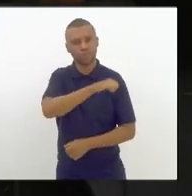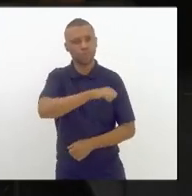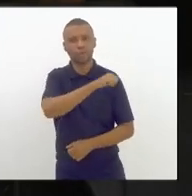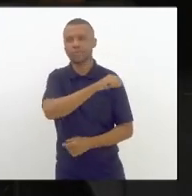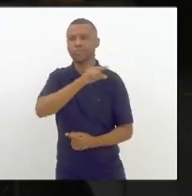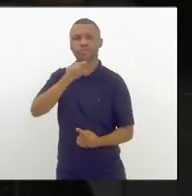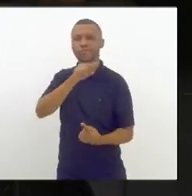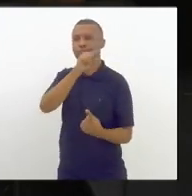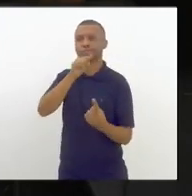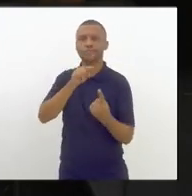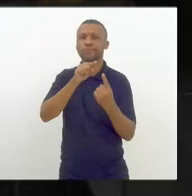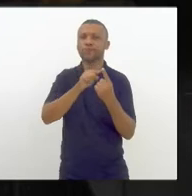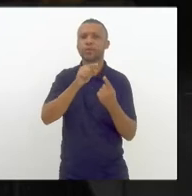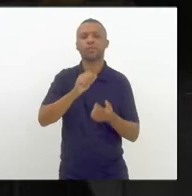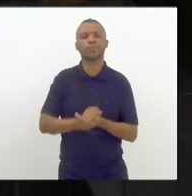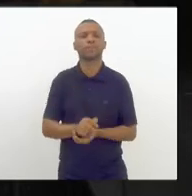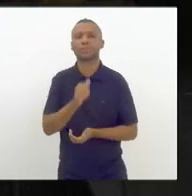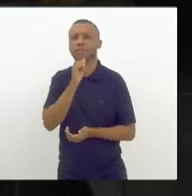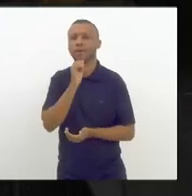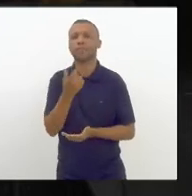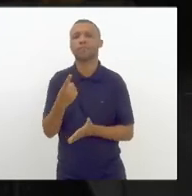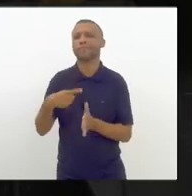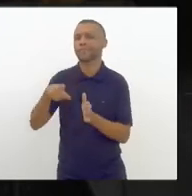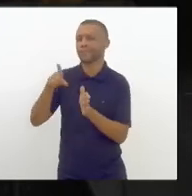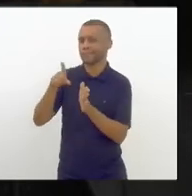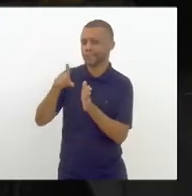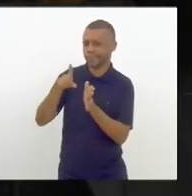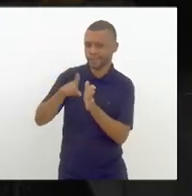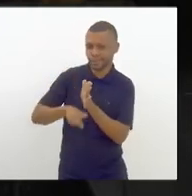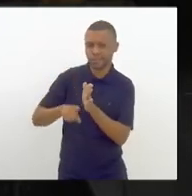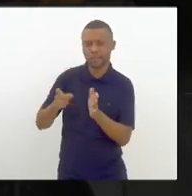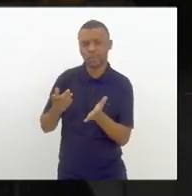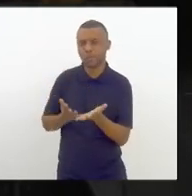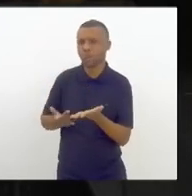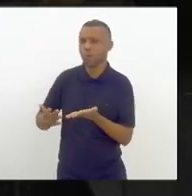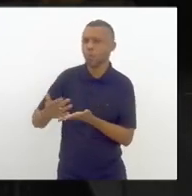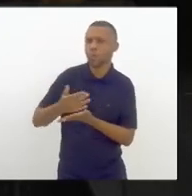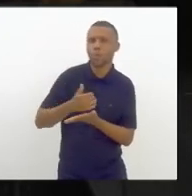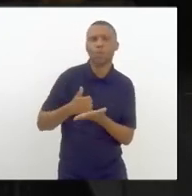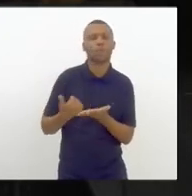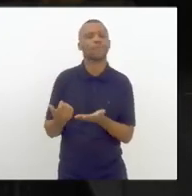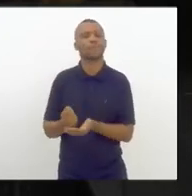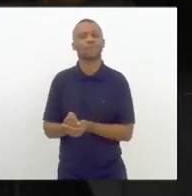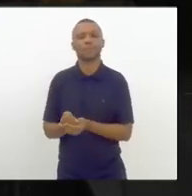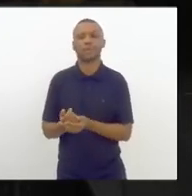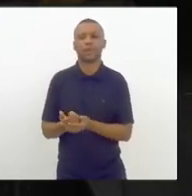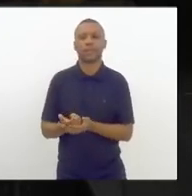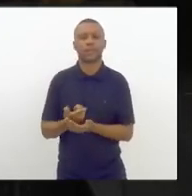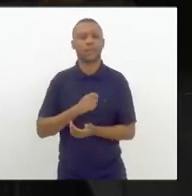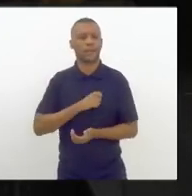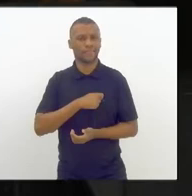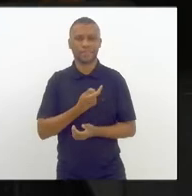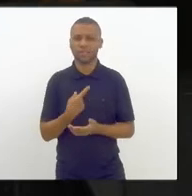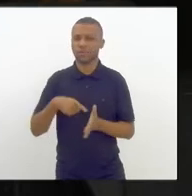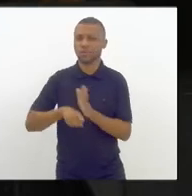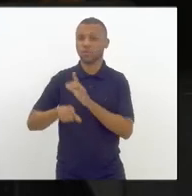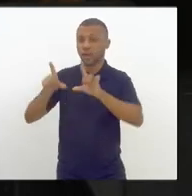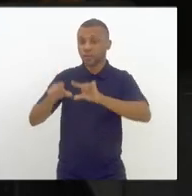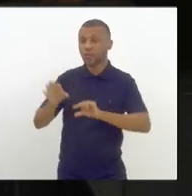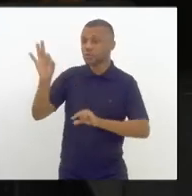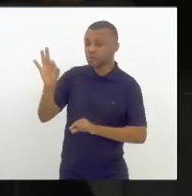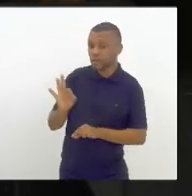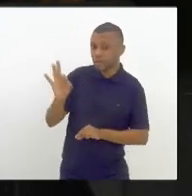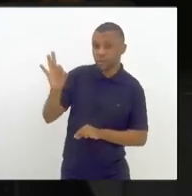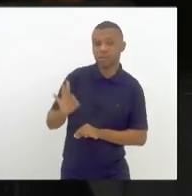que tocas renúncias tributárias e não tributárias as isenções fiscais em redução de alíquotas tributárias